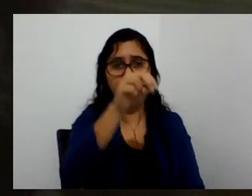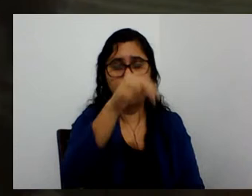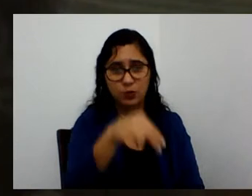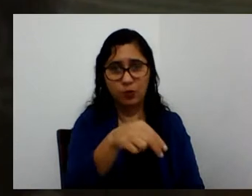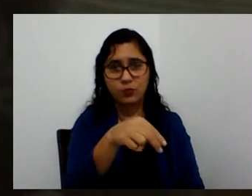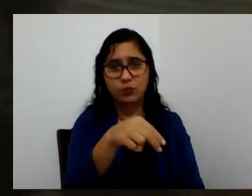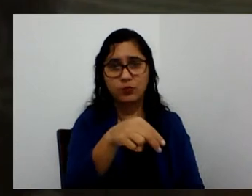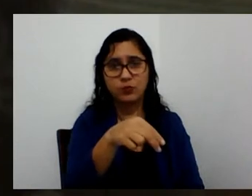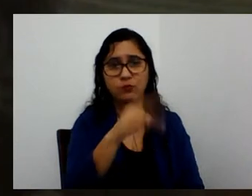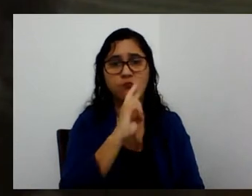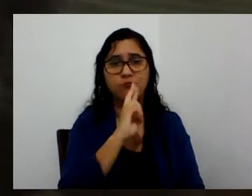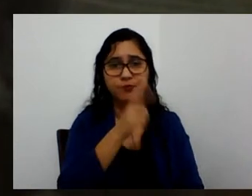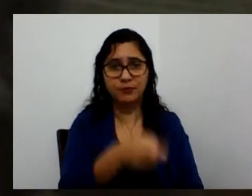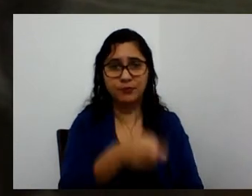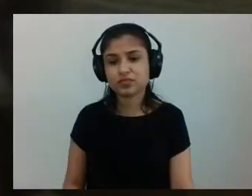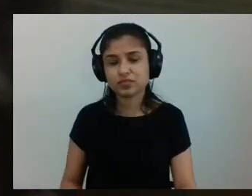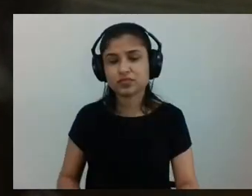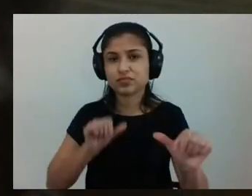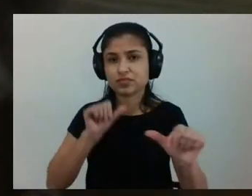responder.